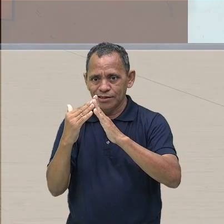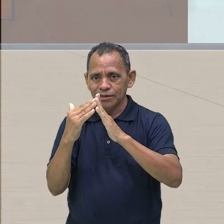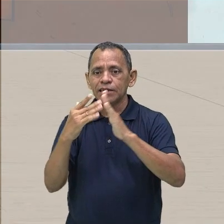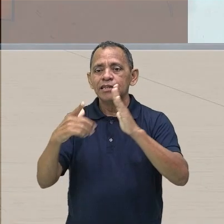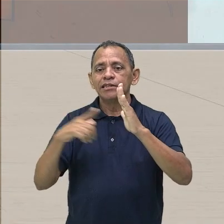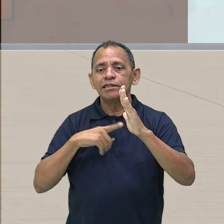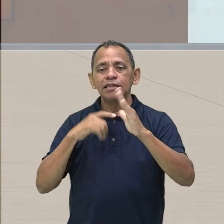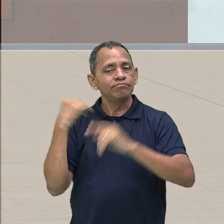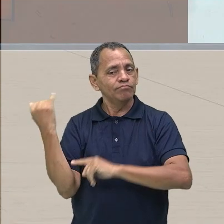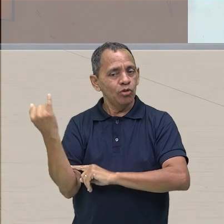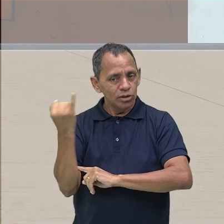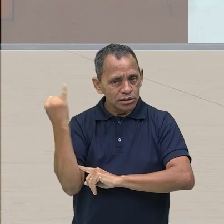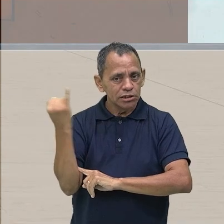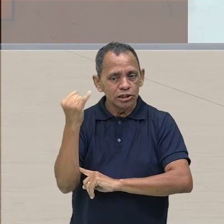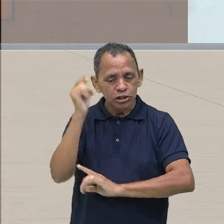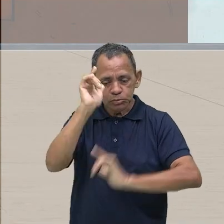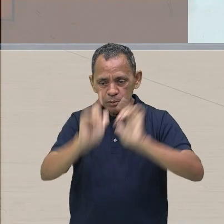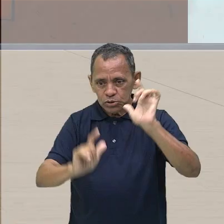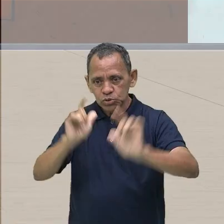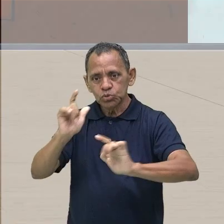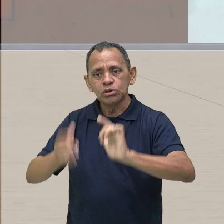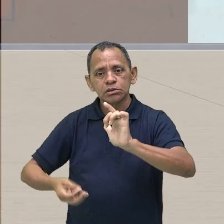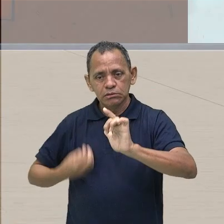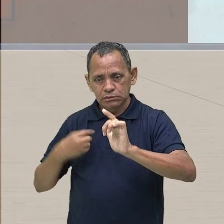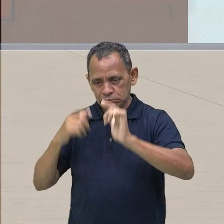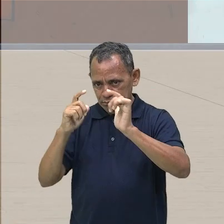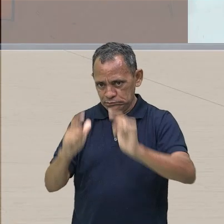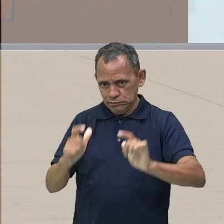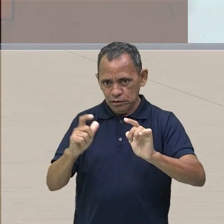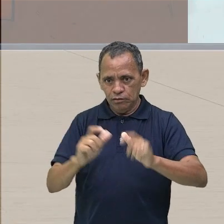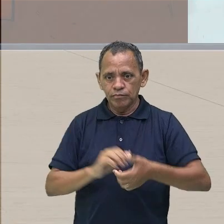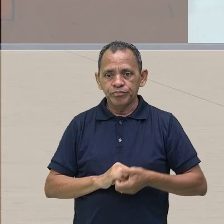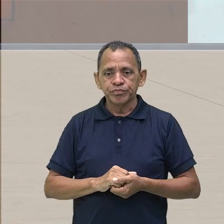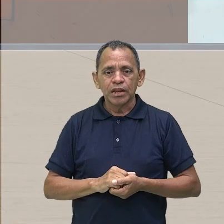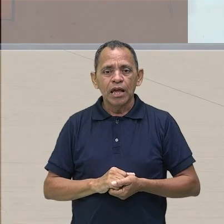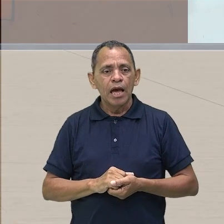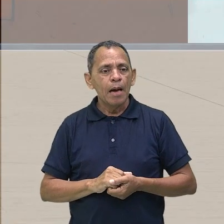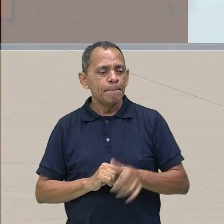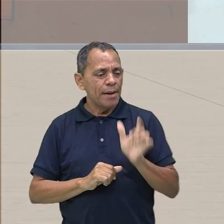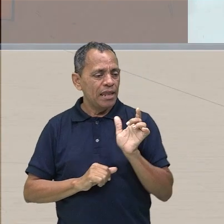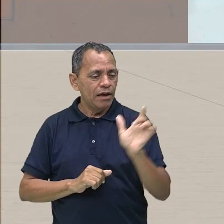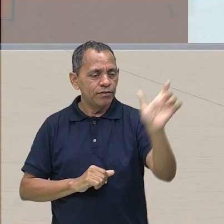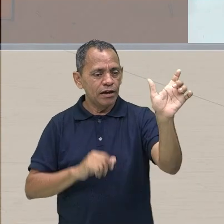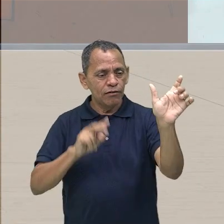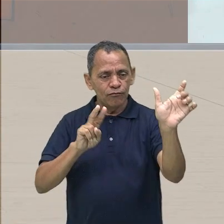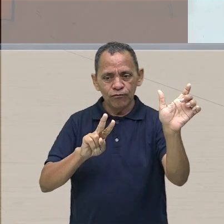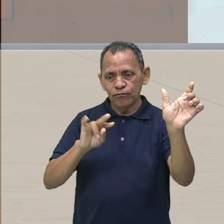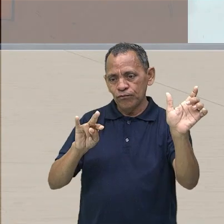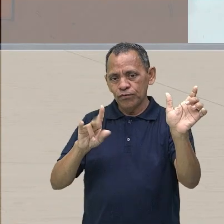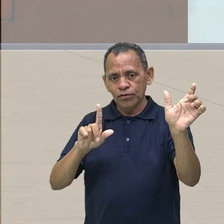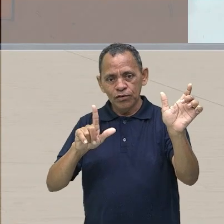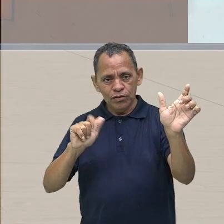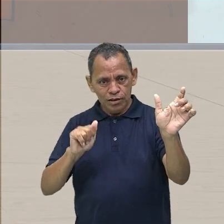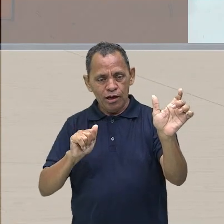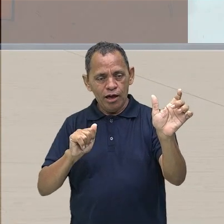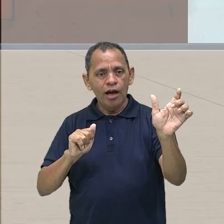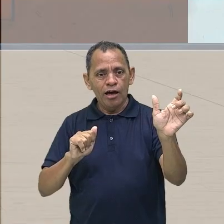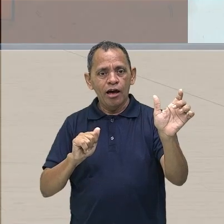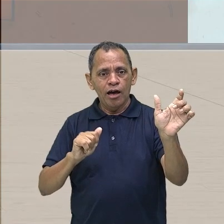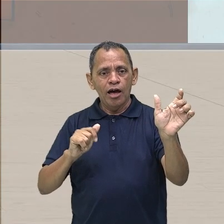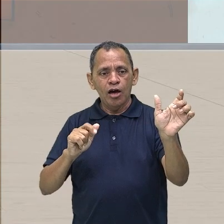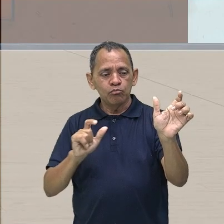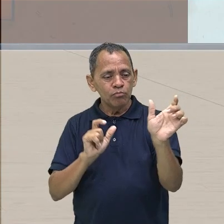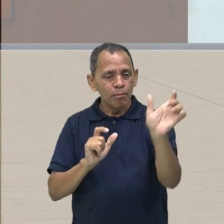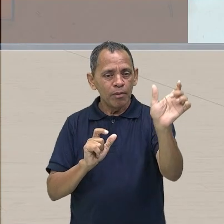sua importância para as pessoas que moram ali. Então, o termo vila, né, ele foi trazido de Portugal,